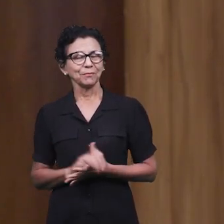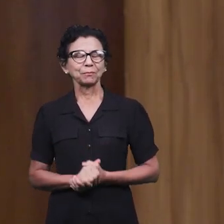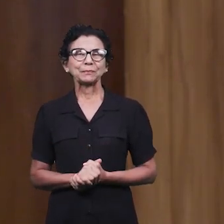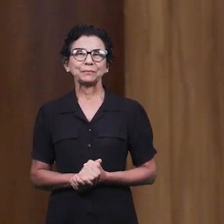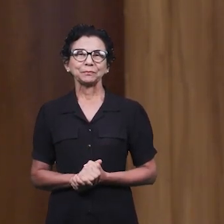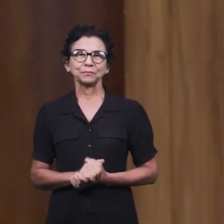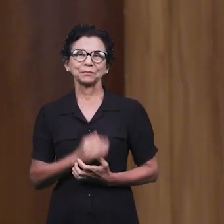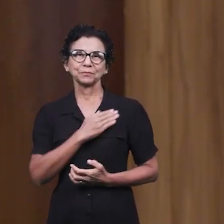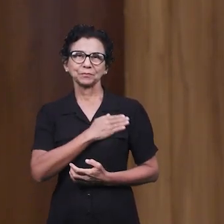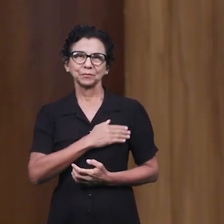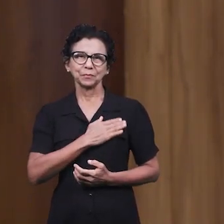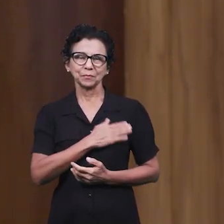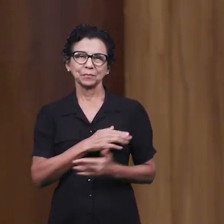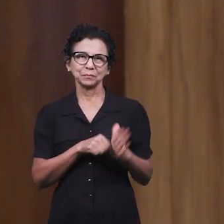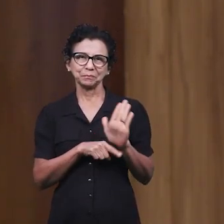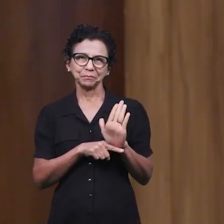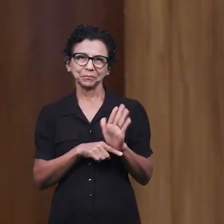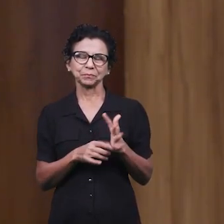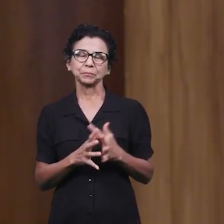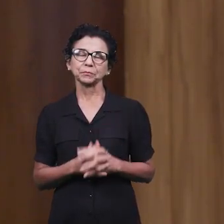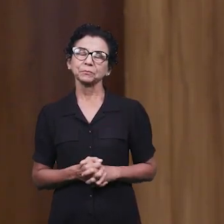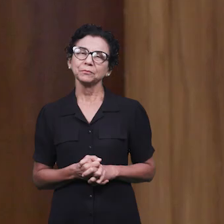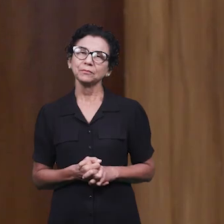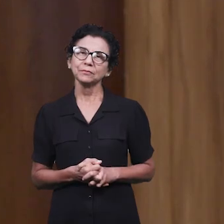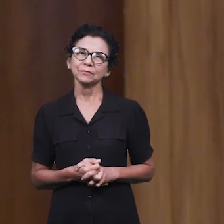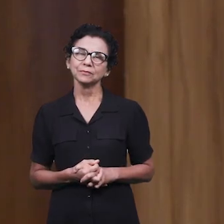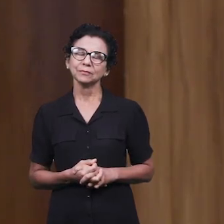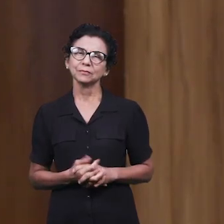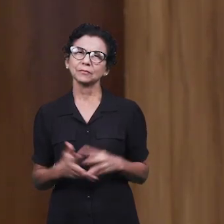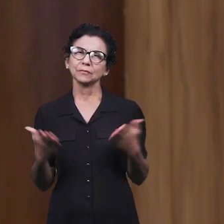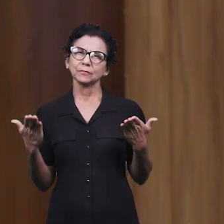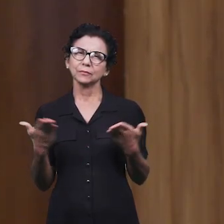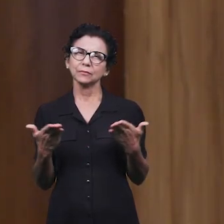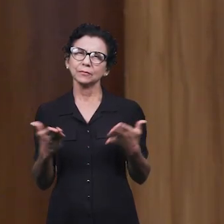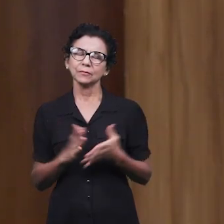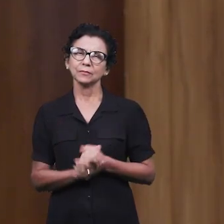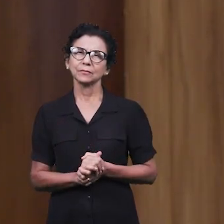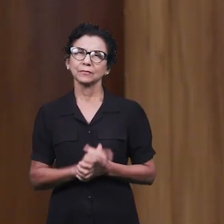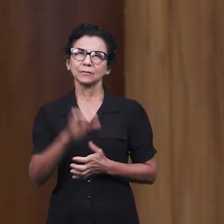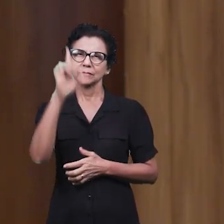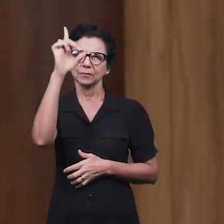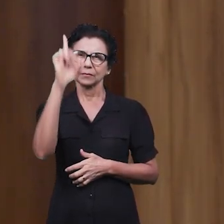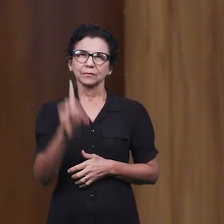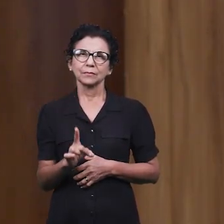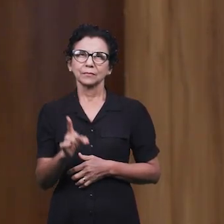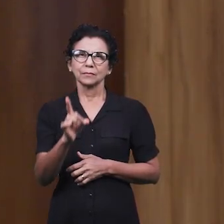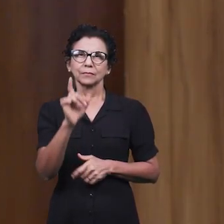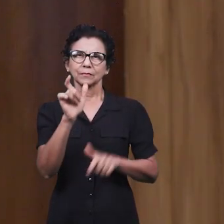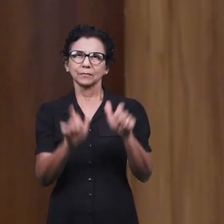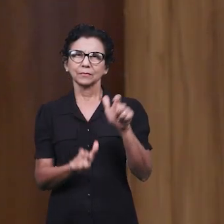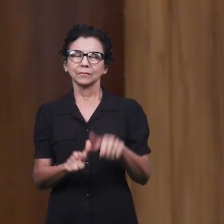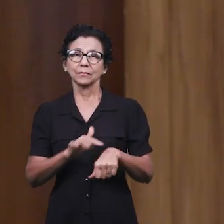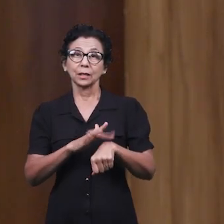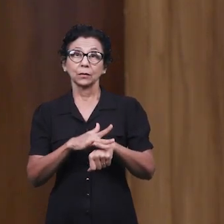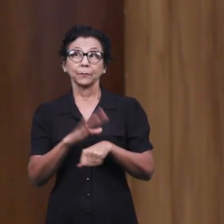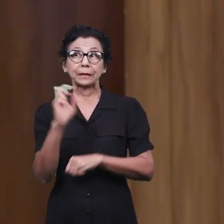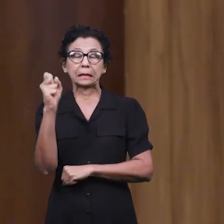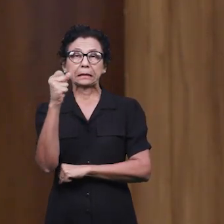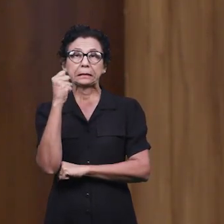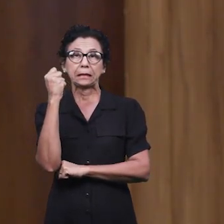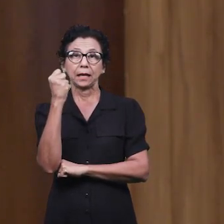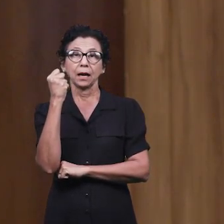momentododireito@presbiterio.org.br. Será um prazer respondê-lo. Hoje vamos falar sobre o direito das pessoas com doenças